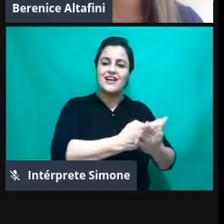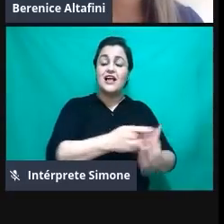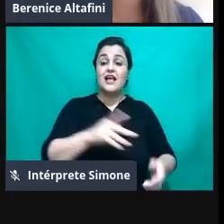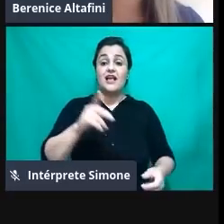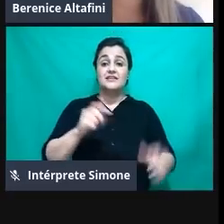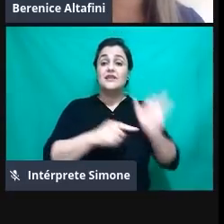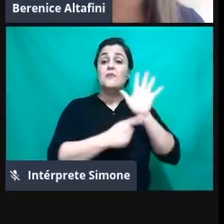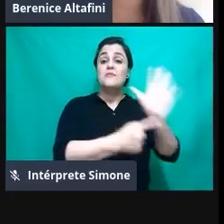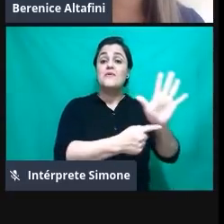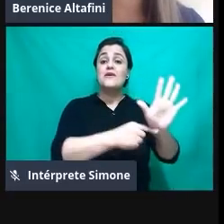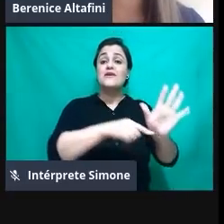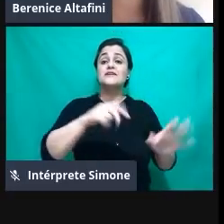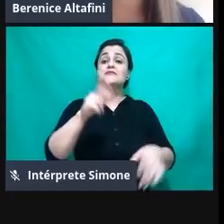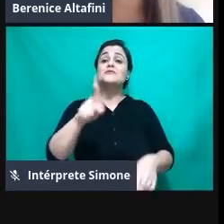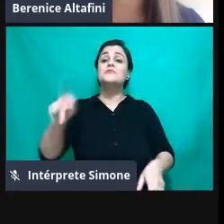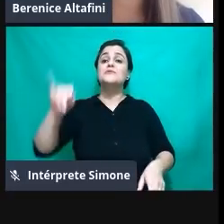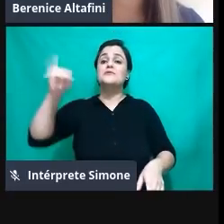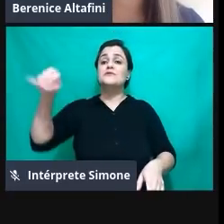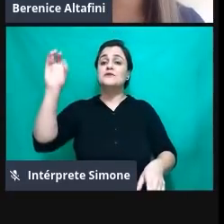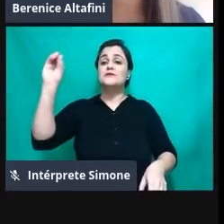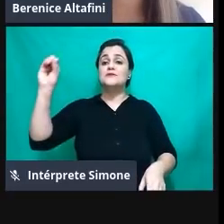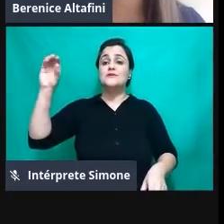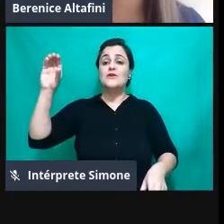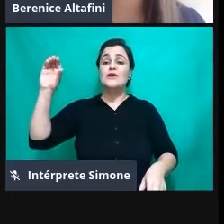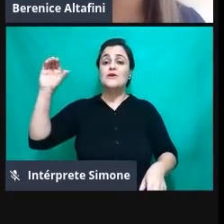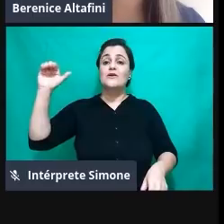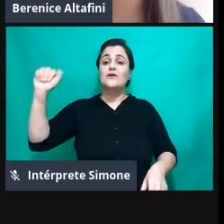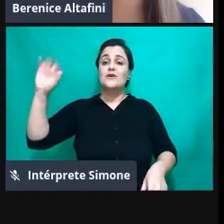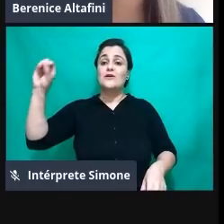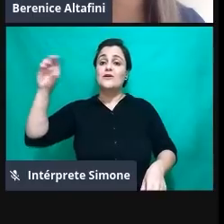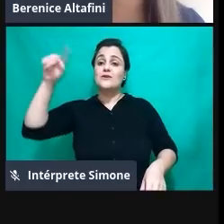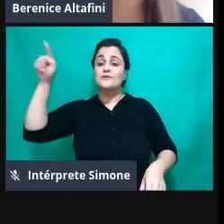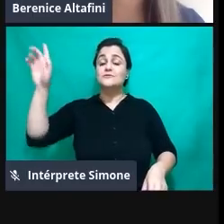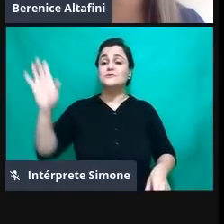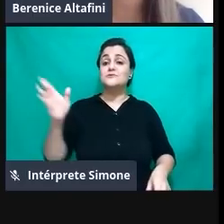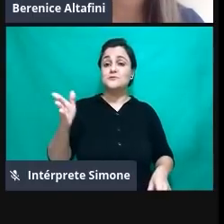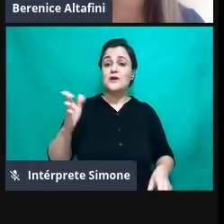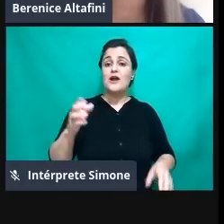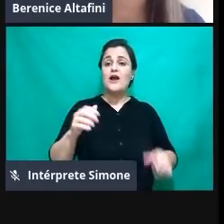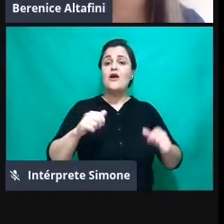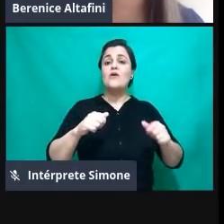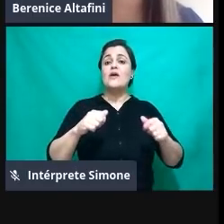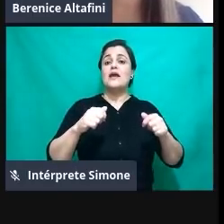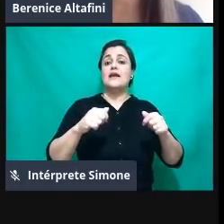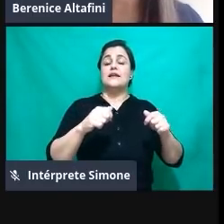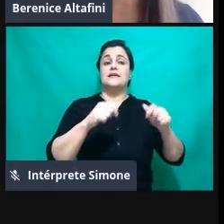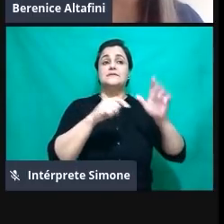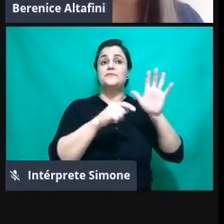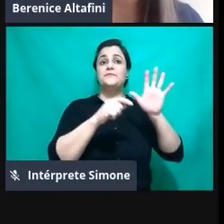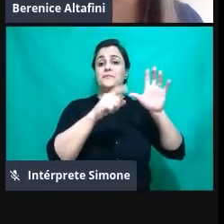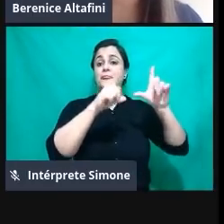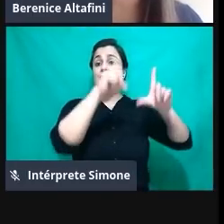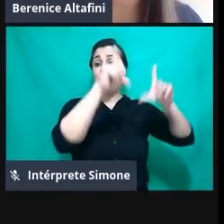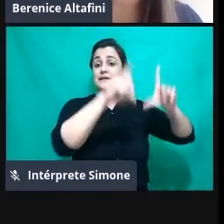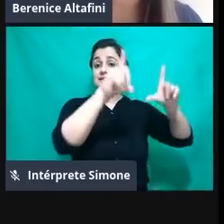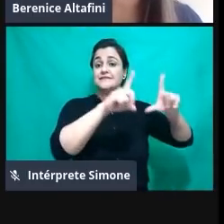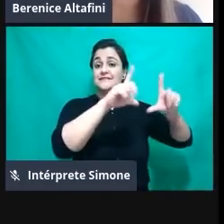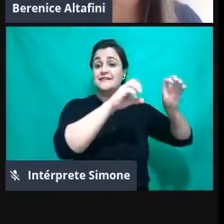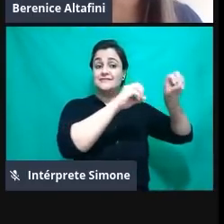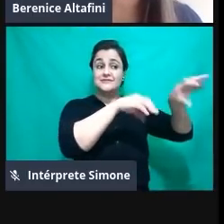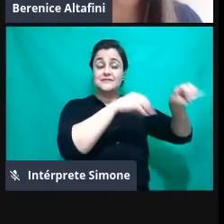para a TV Reme, né, uma aula de ciências para o 4º ano, e nós